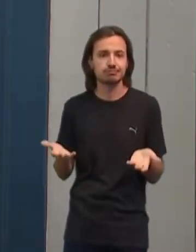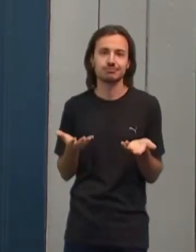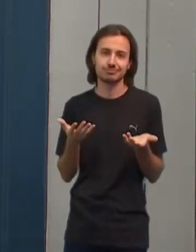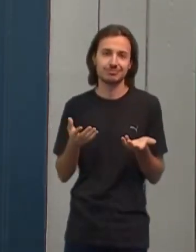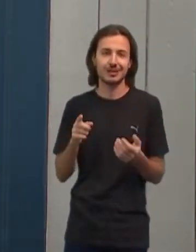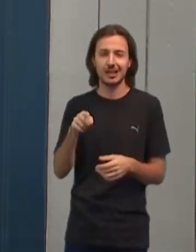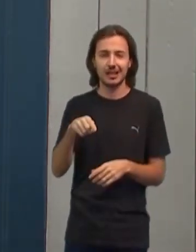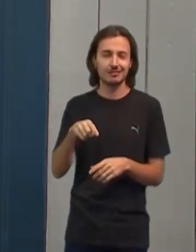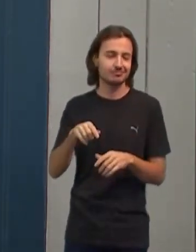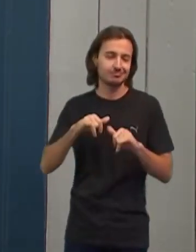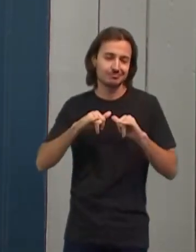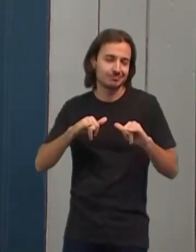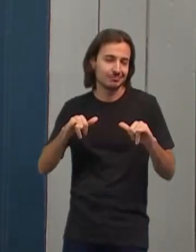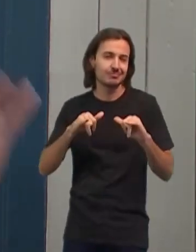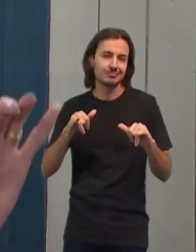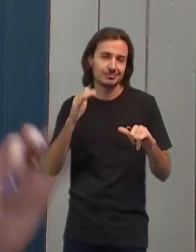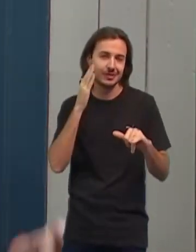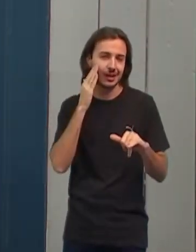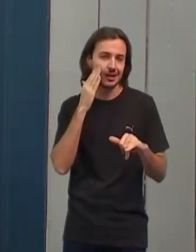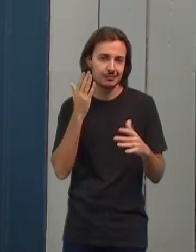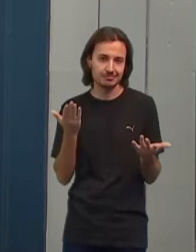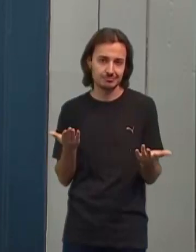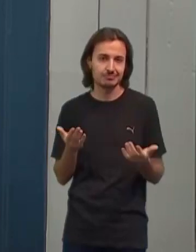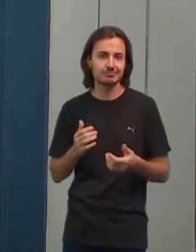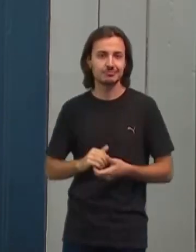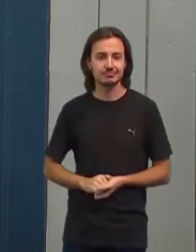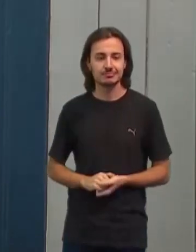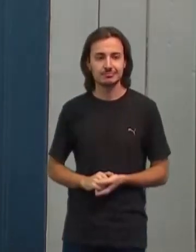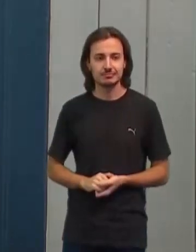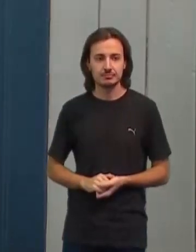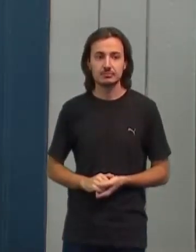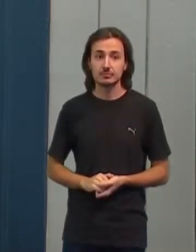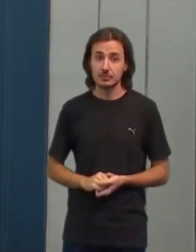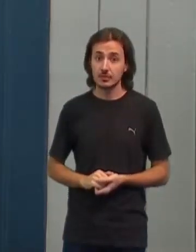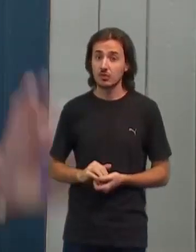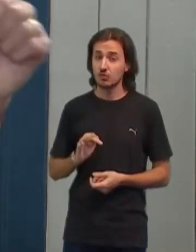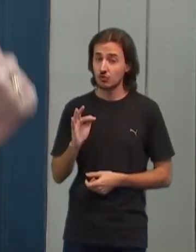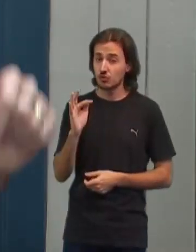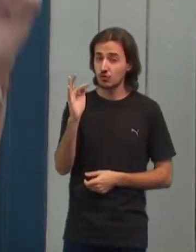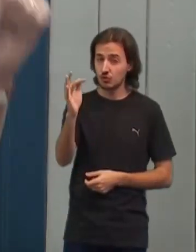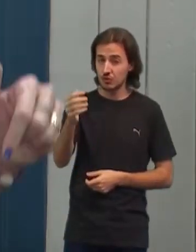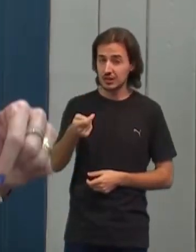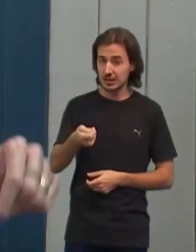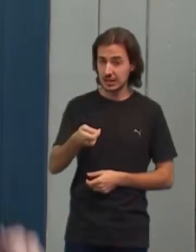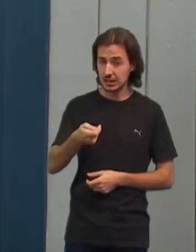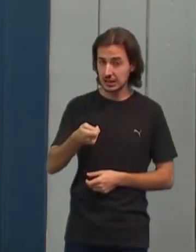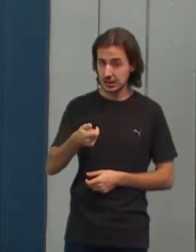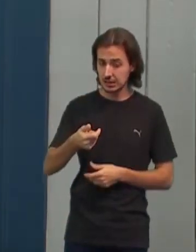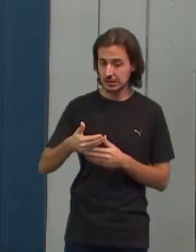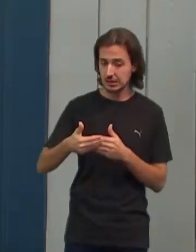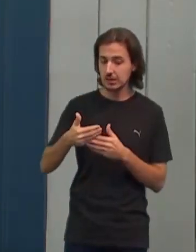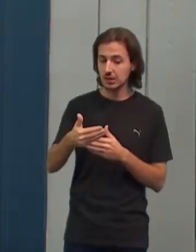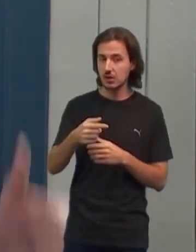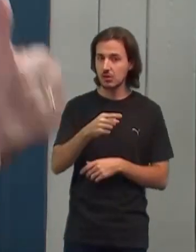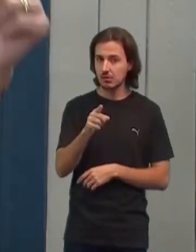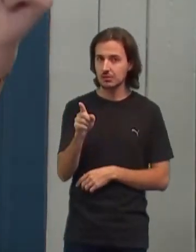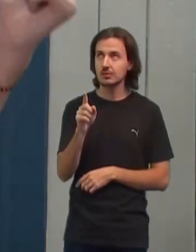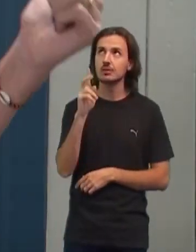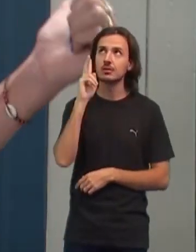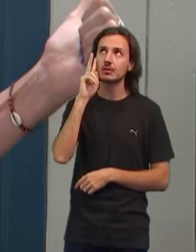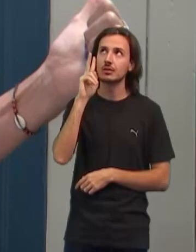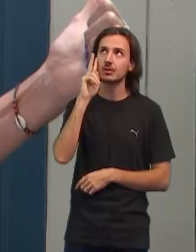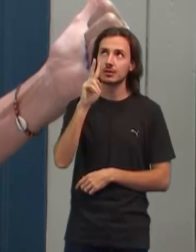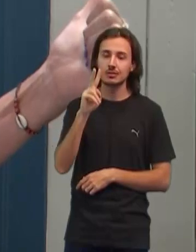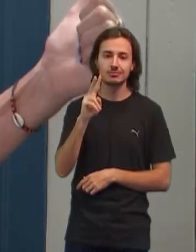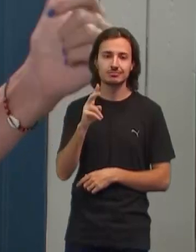discurso fácil. Não muito tempo, vocês vão lembrar, essa história é muito recente, isso para não falar